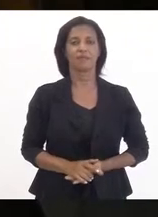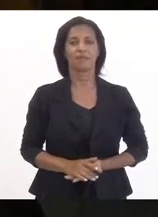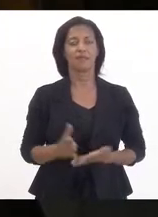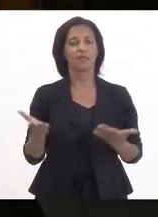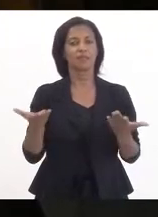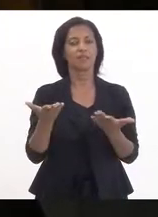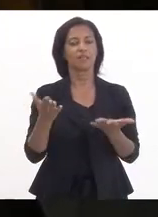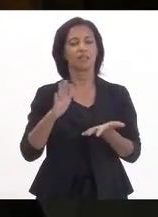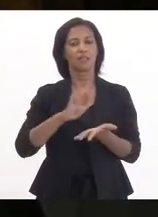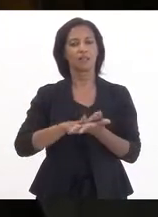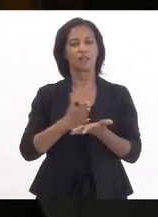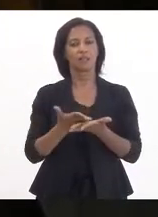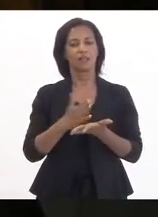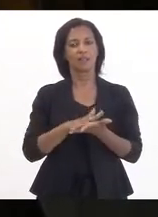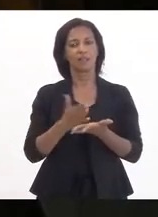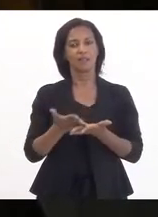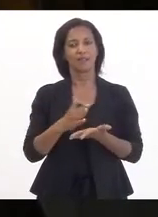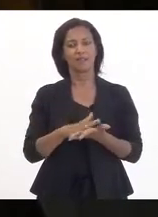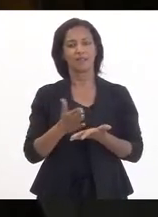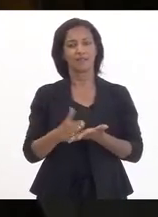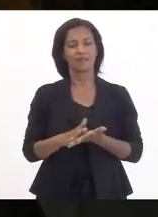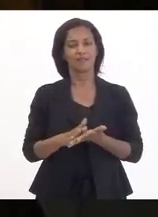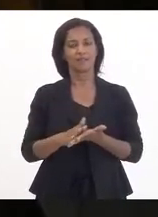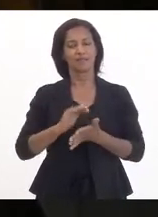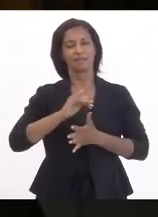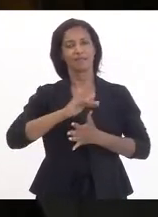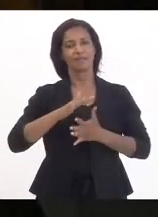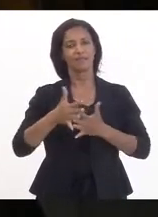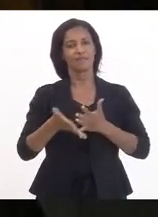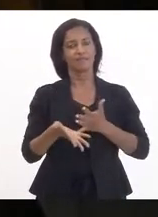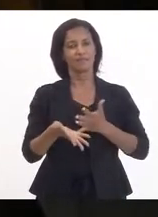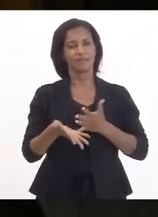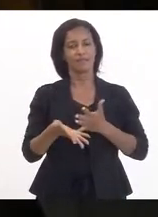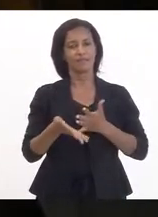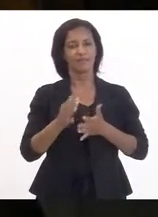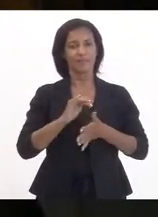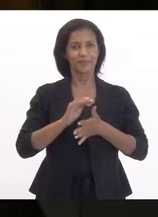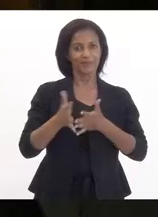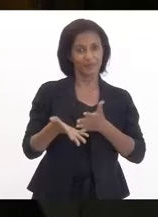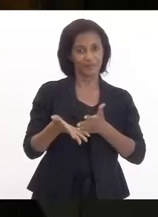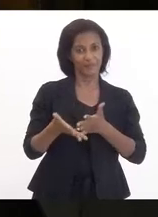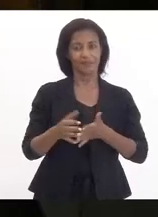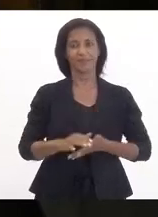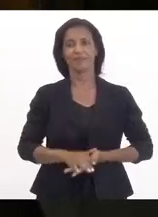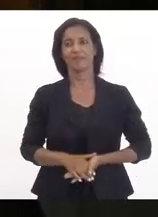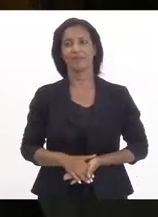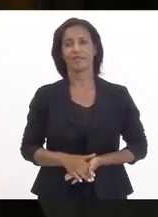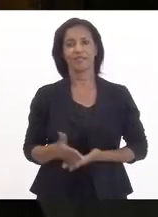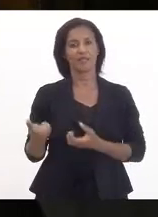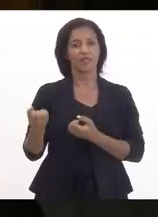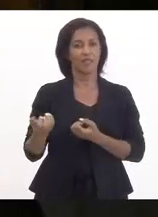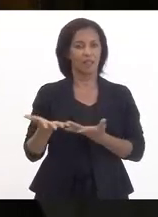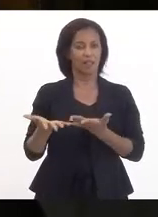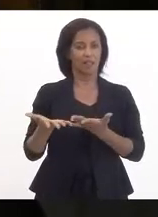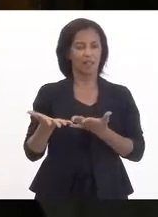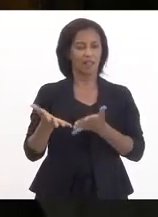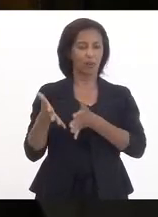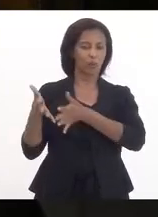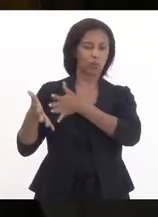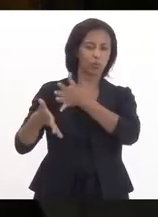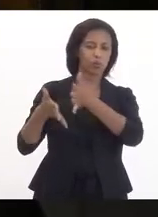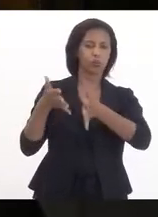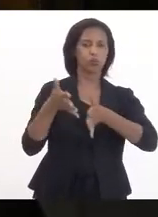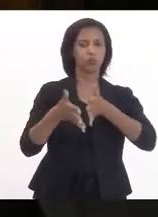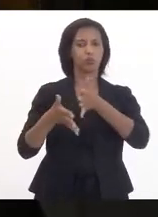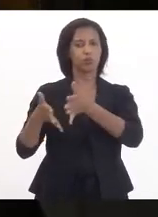senhora intérprete da linguagem de Libras, que leva a nossa